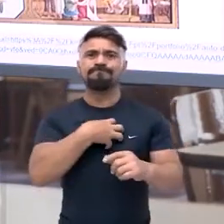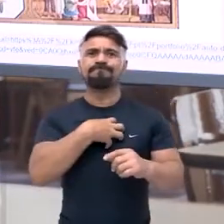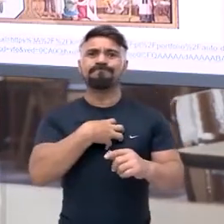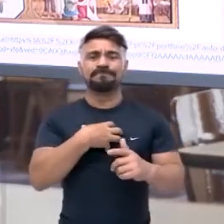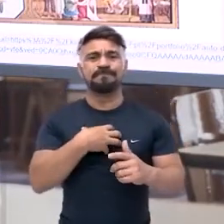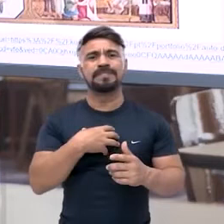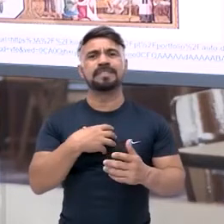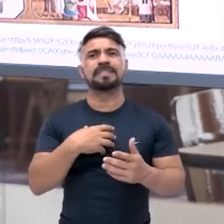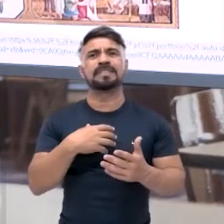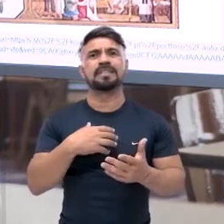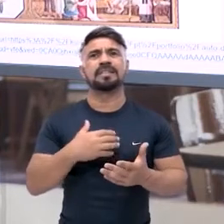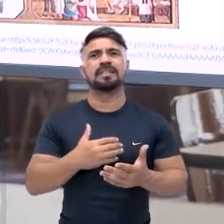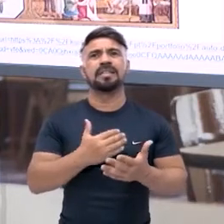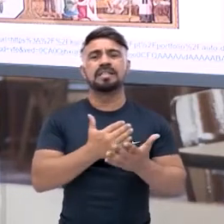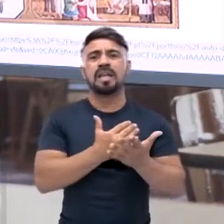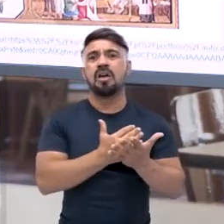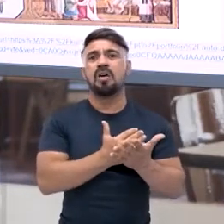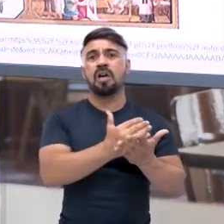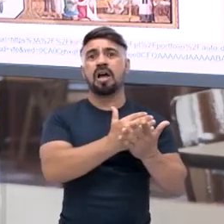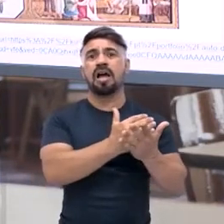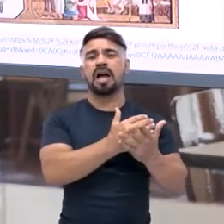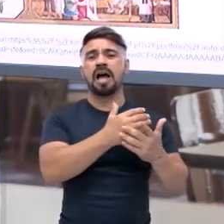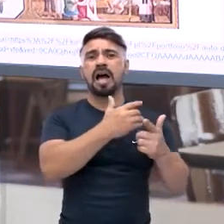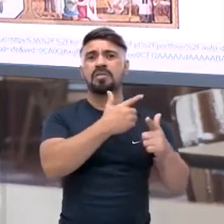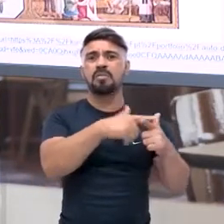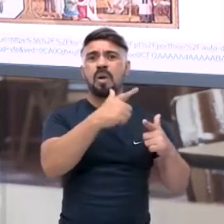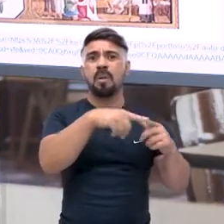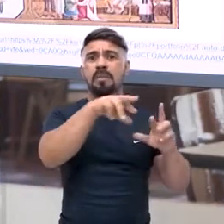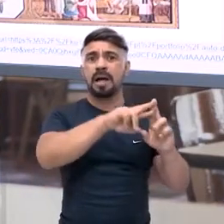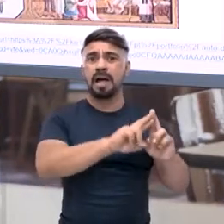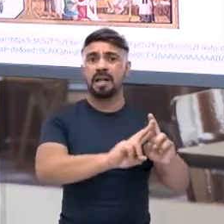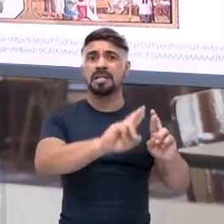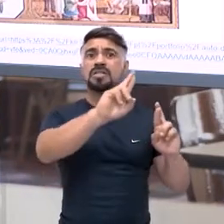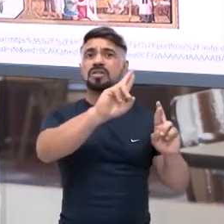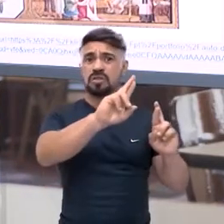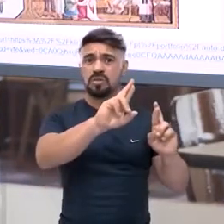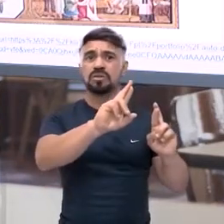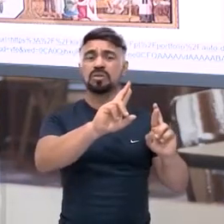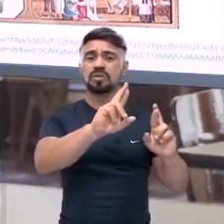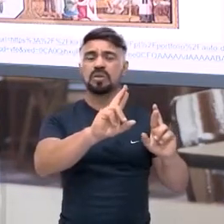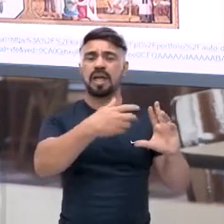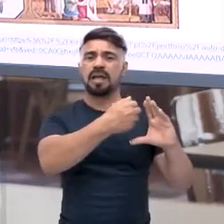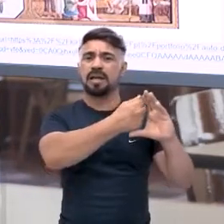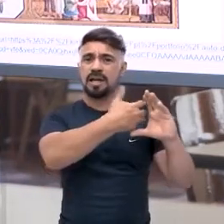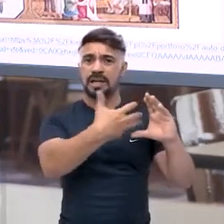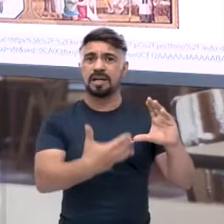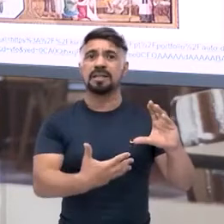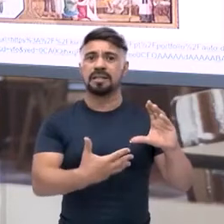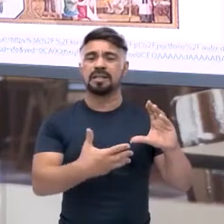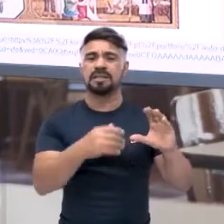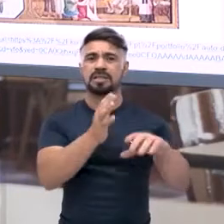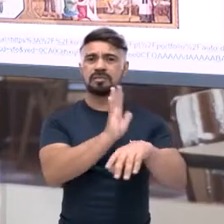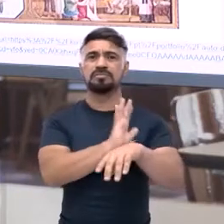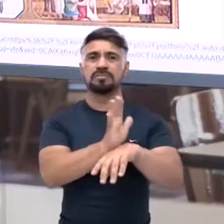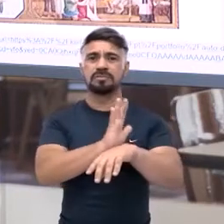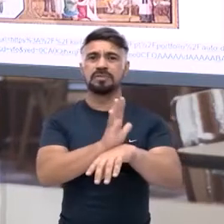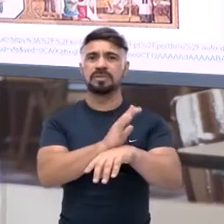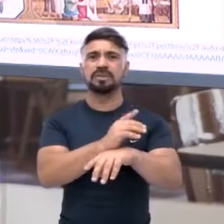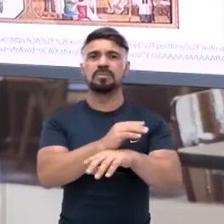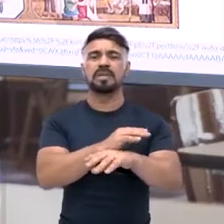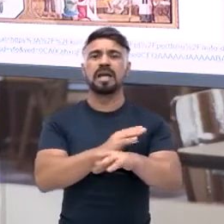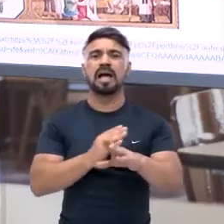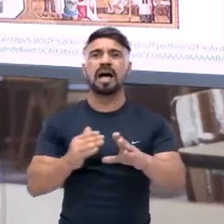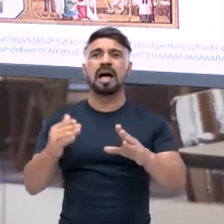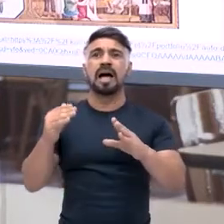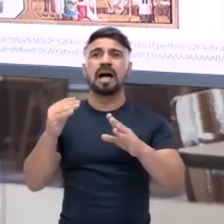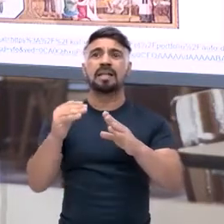da obra, desde as questões religiosas, que são características do alto,